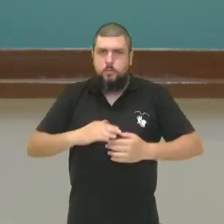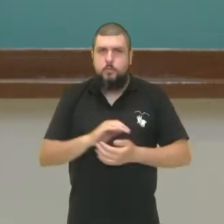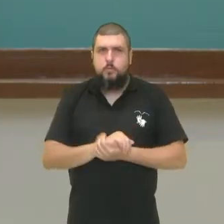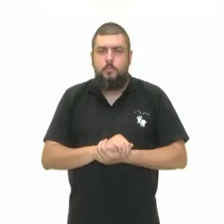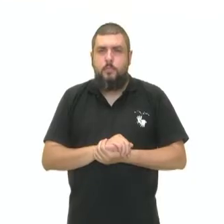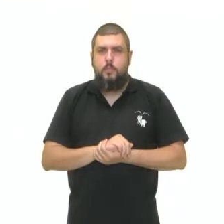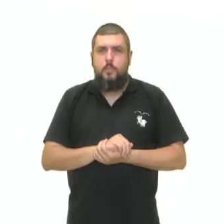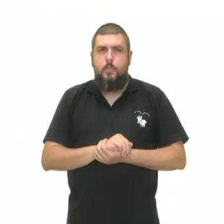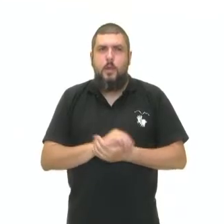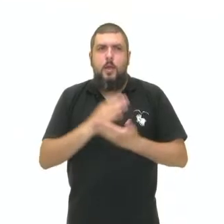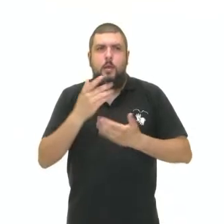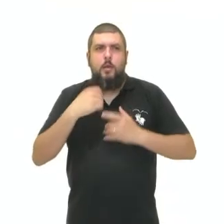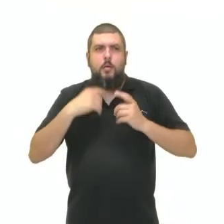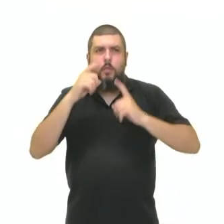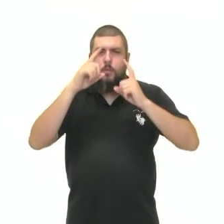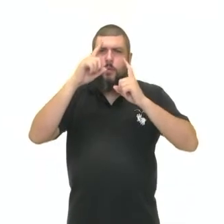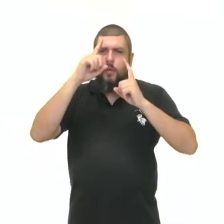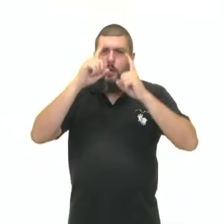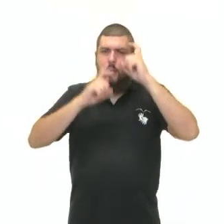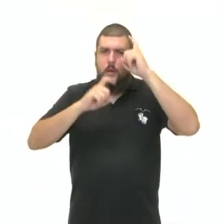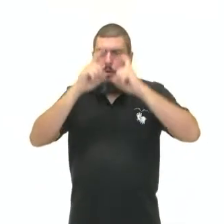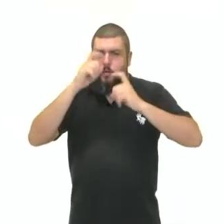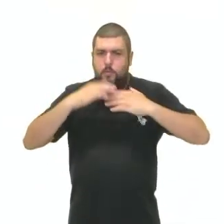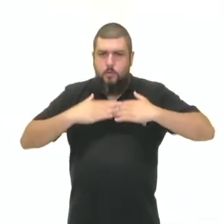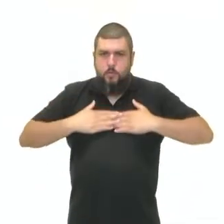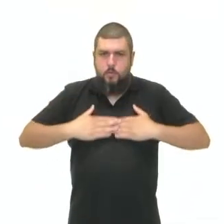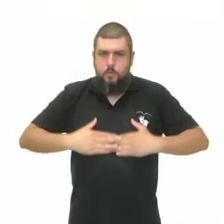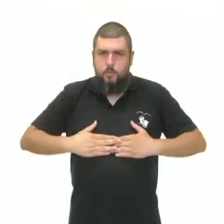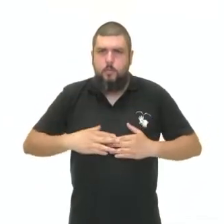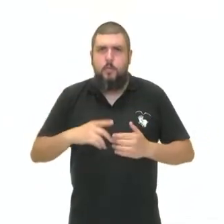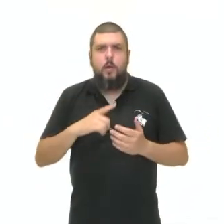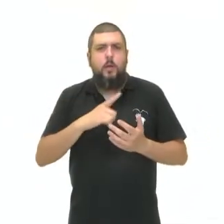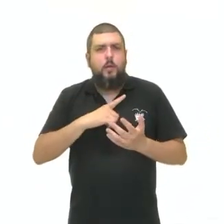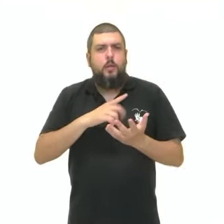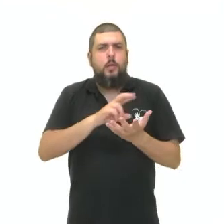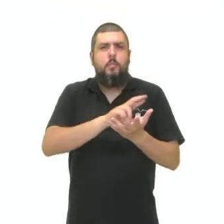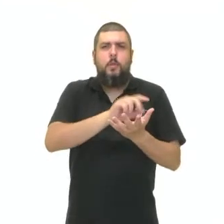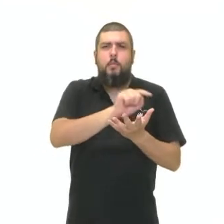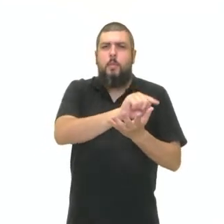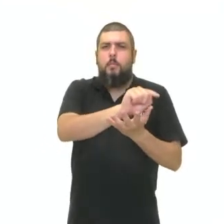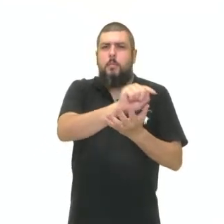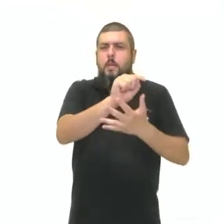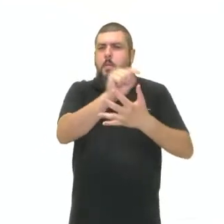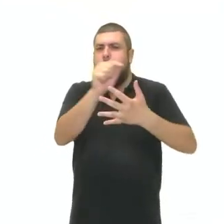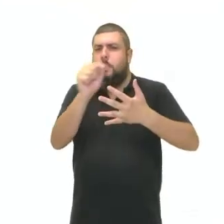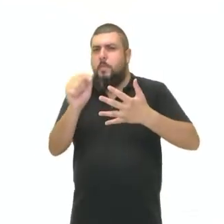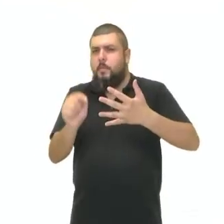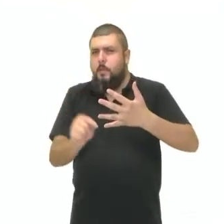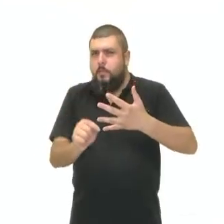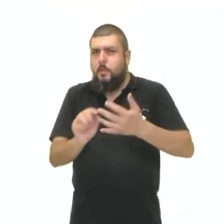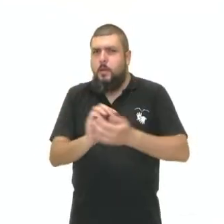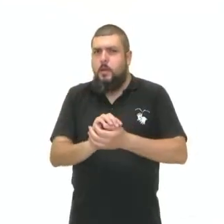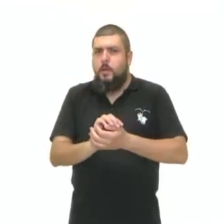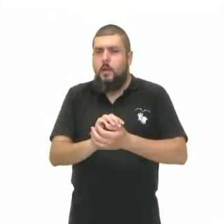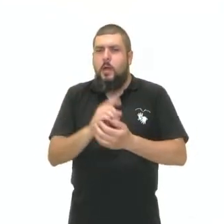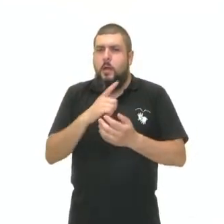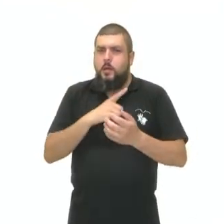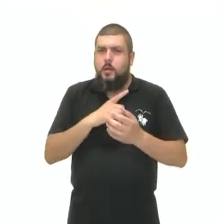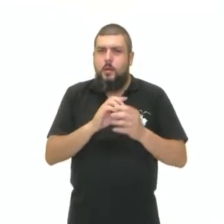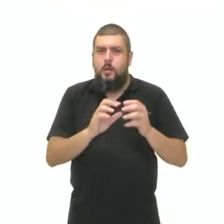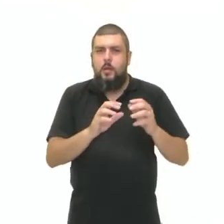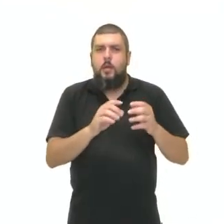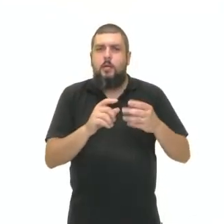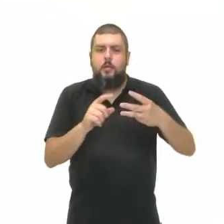corporal recorre a uma combinação de diferentes elementos do movimento, organizados em 3